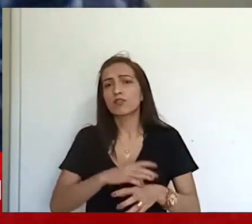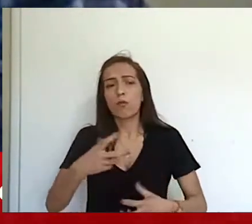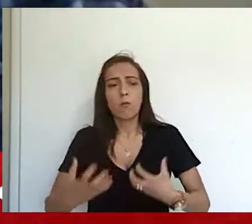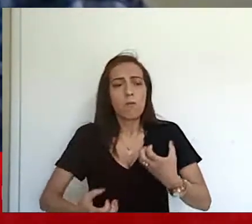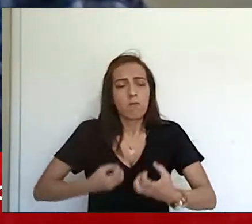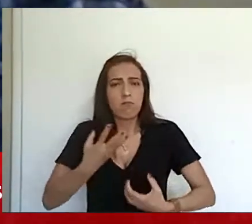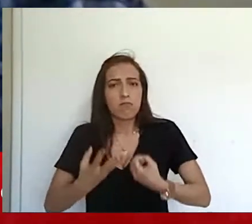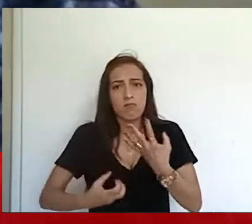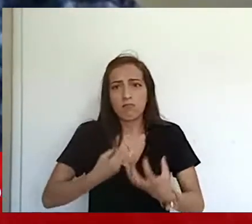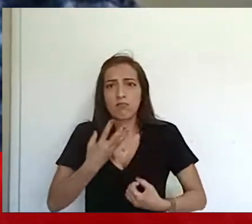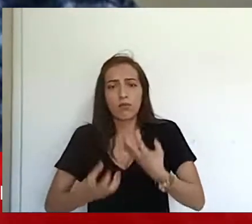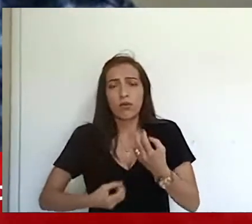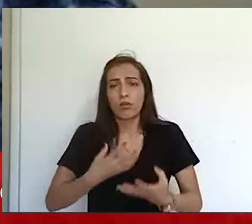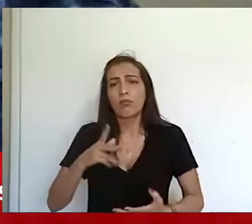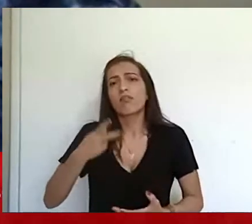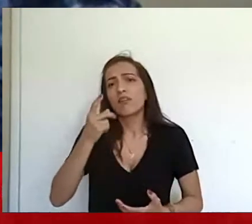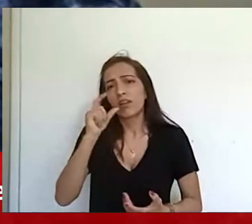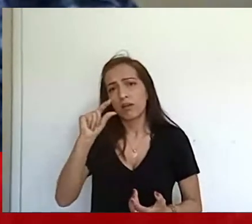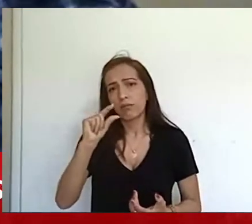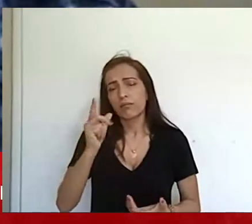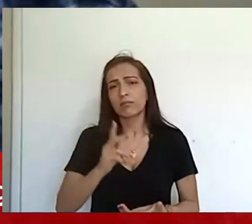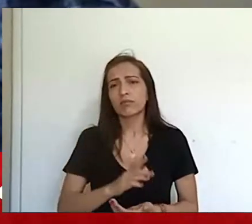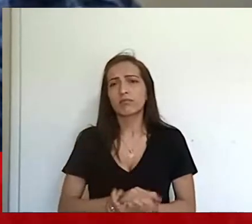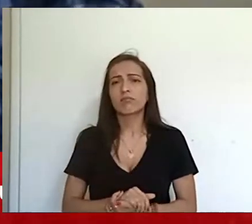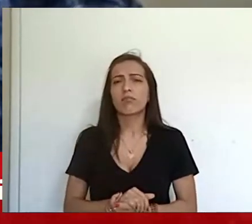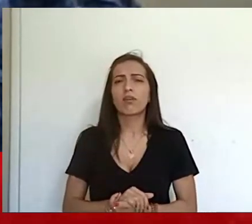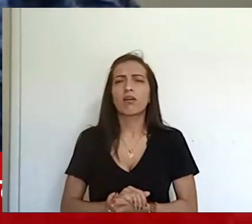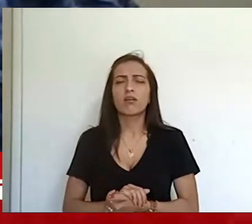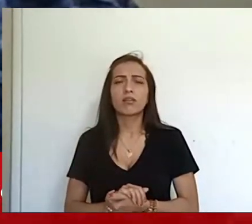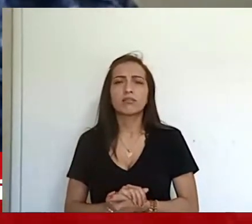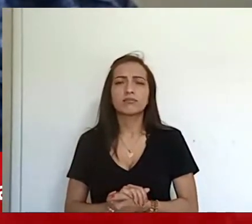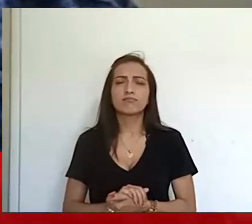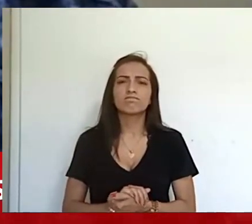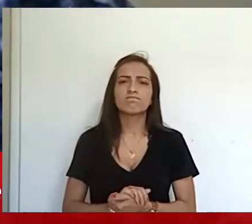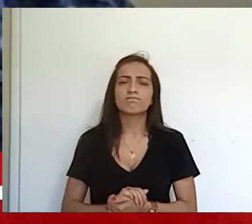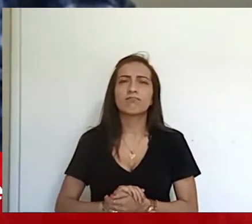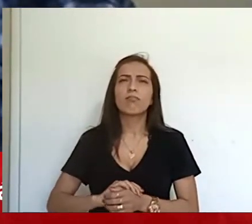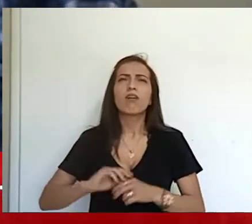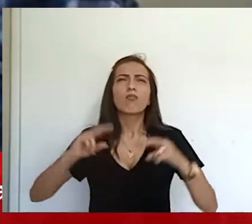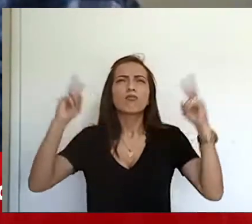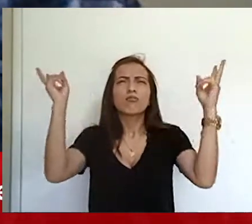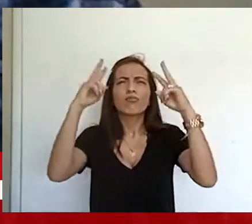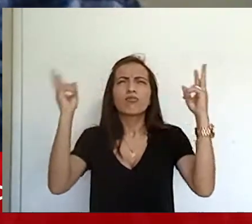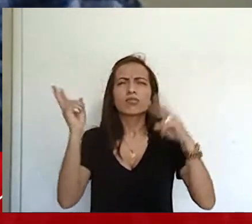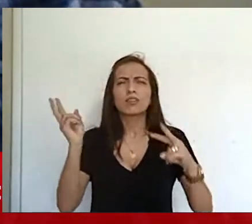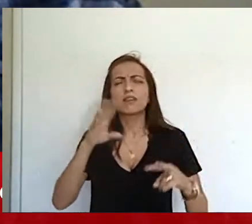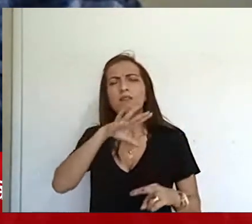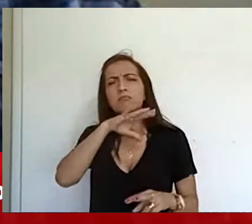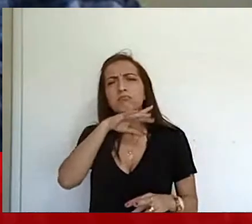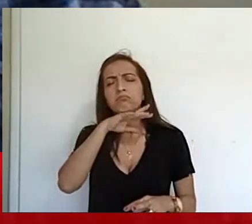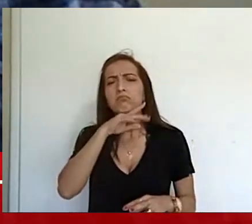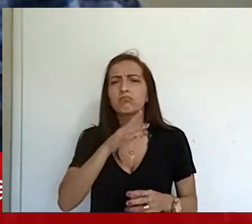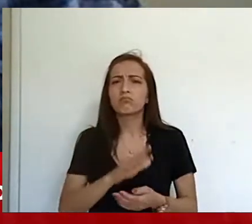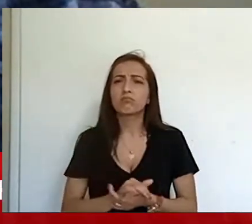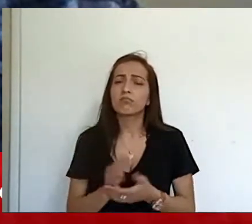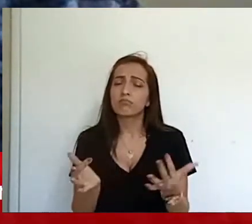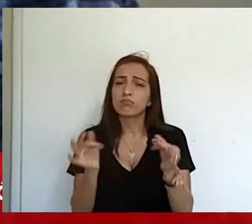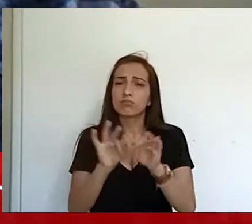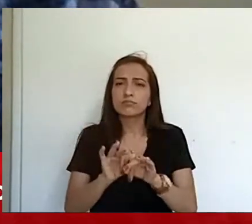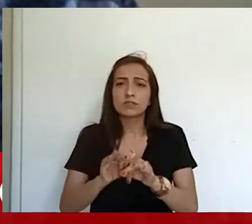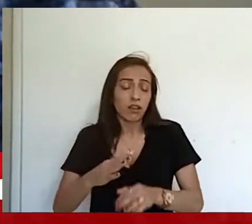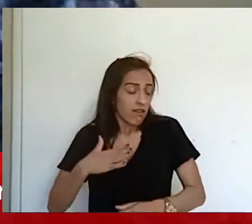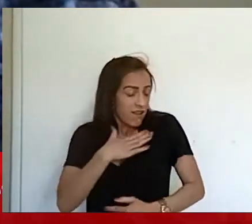trabalhei antes, chamado Tempo Estranho. Eu fiz esse poema e passei para eles, eu termino assim: queridos e